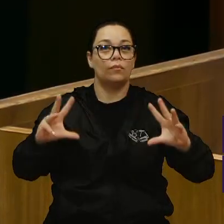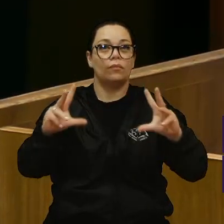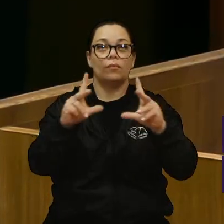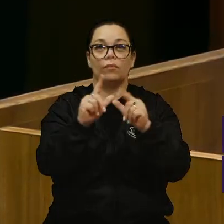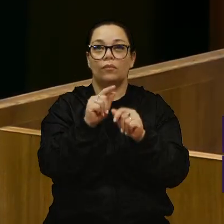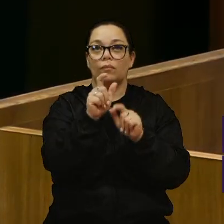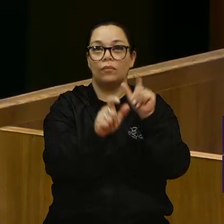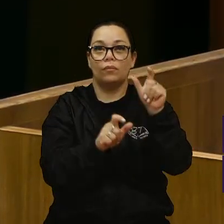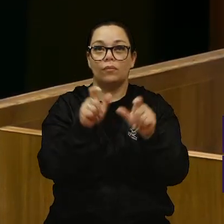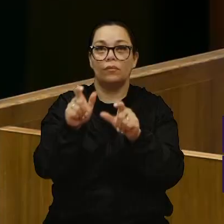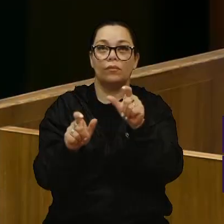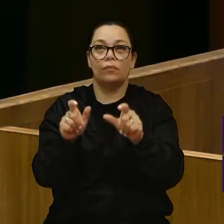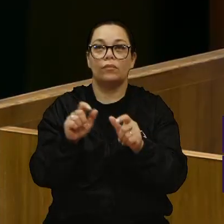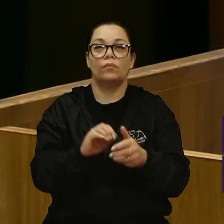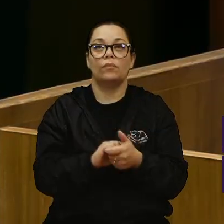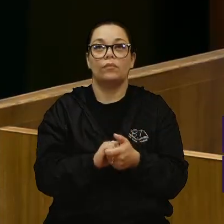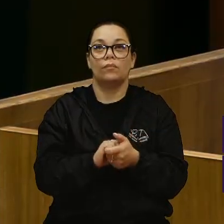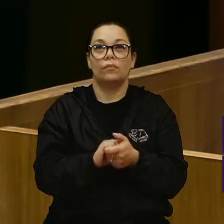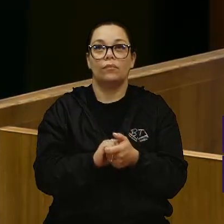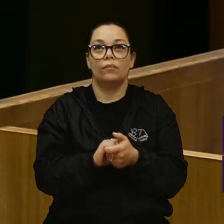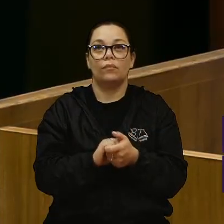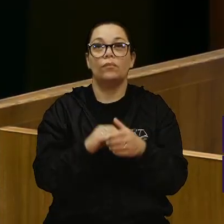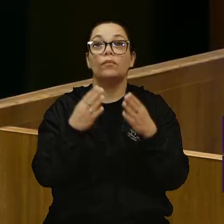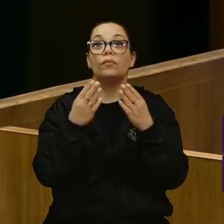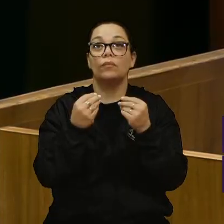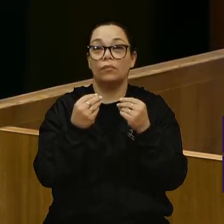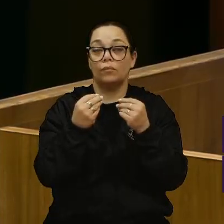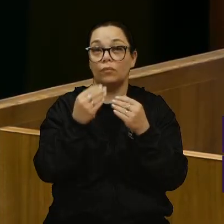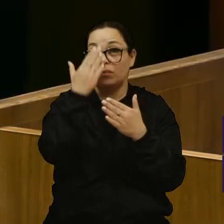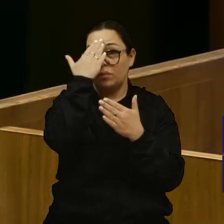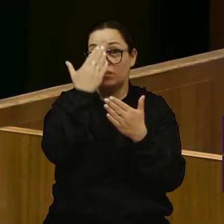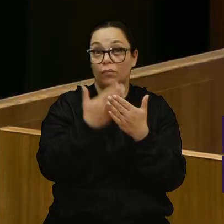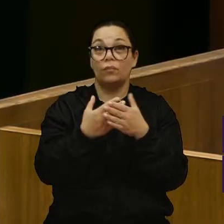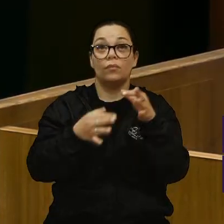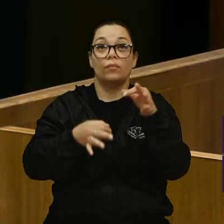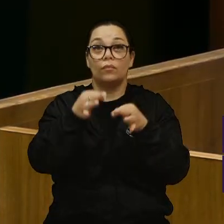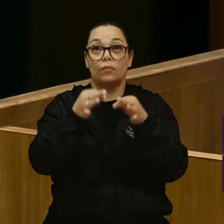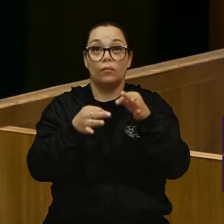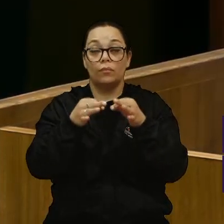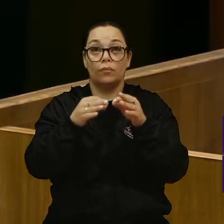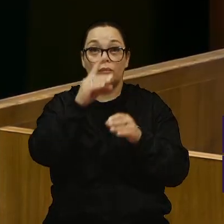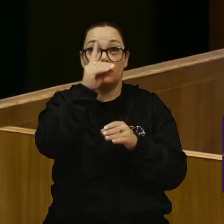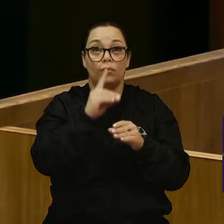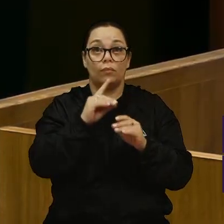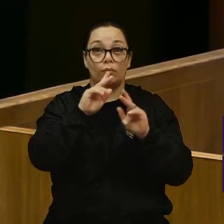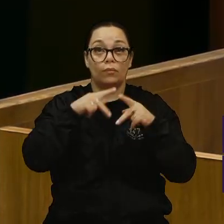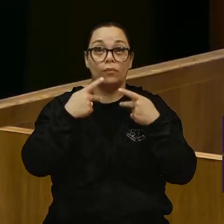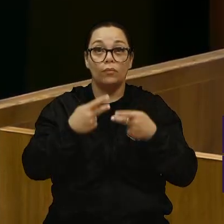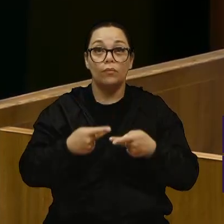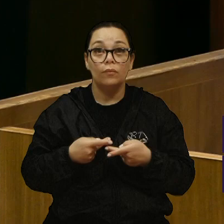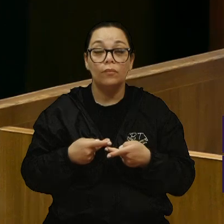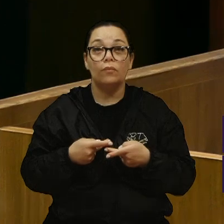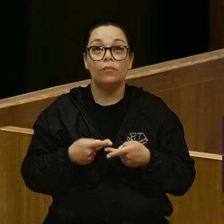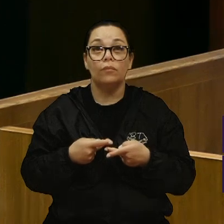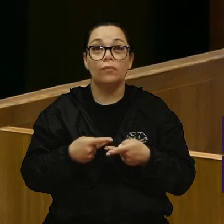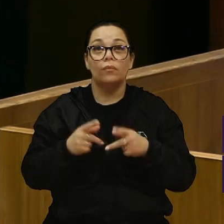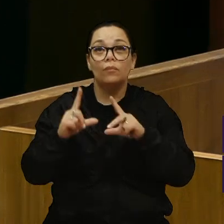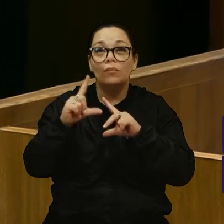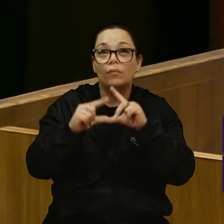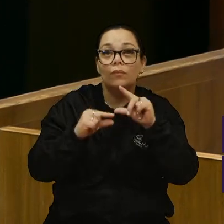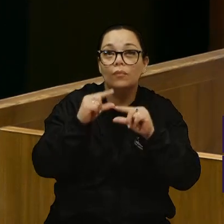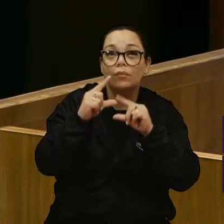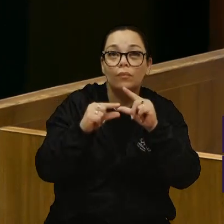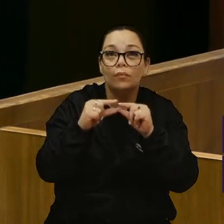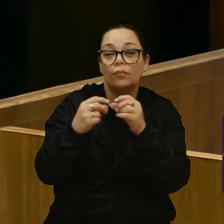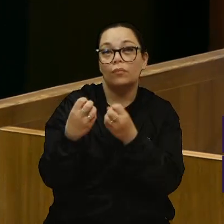pessoas. Muito do que eu acredito sobre justiça e dignidade humana nasceu nas pequenas coisas